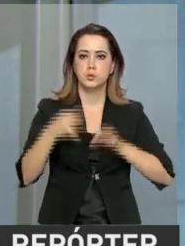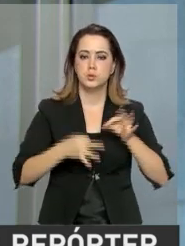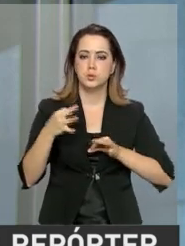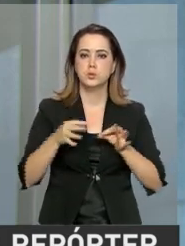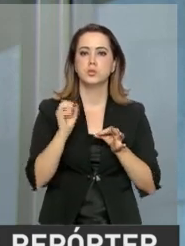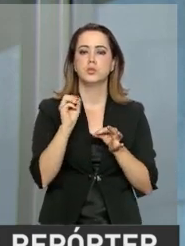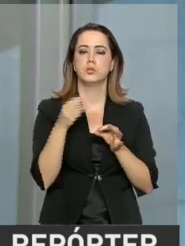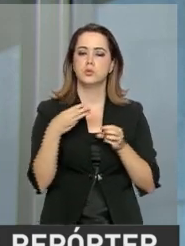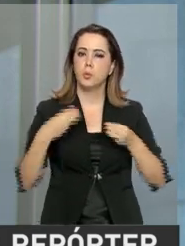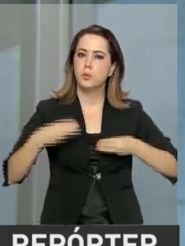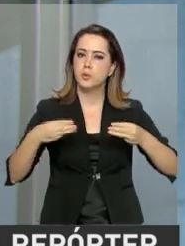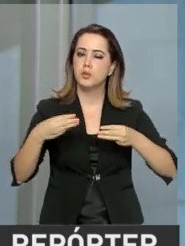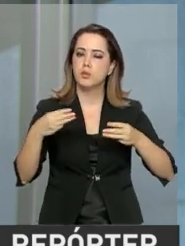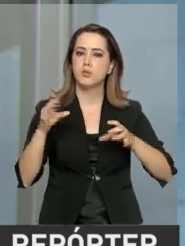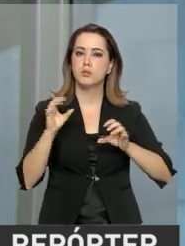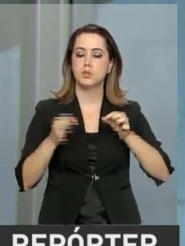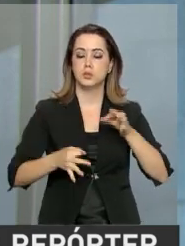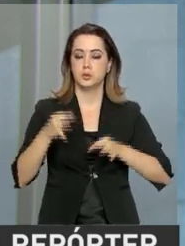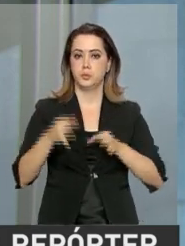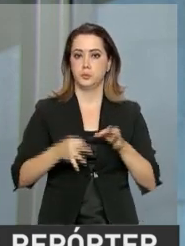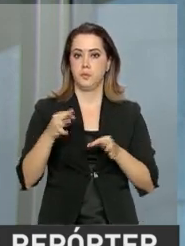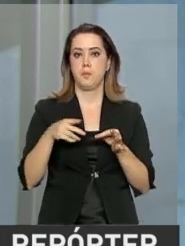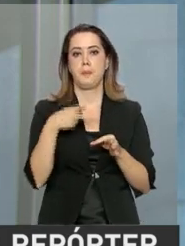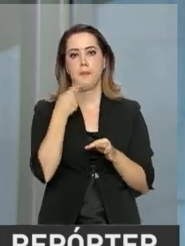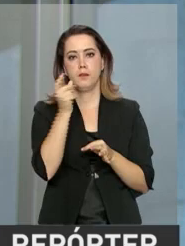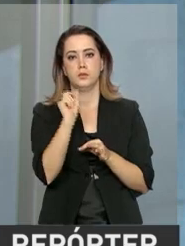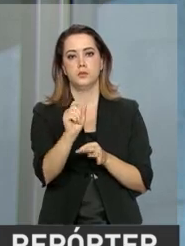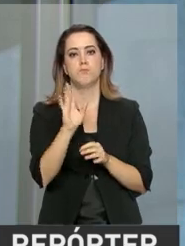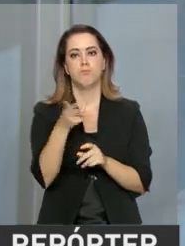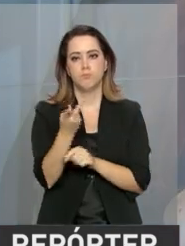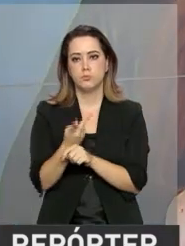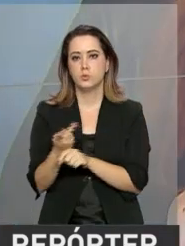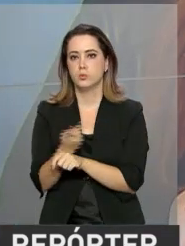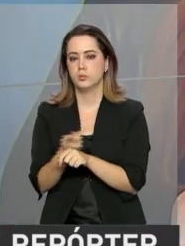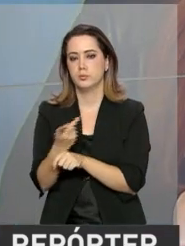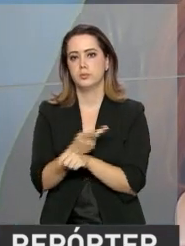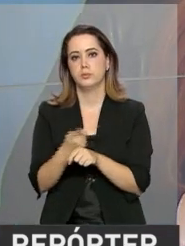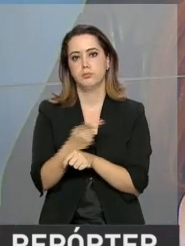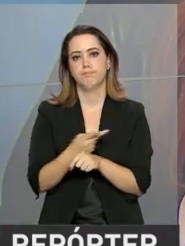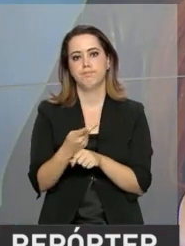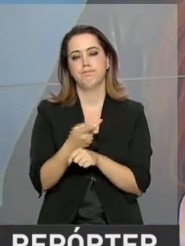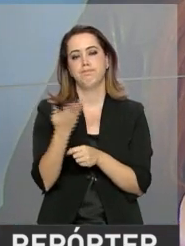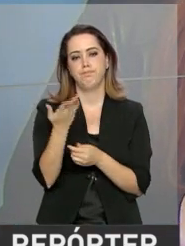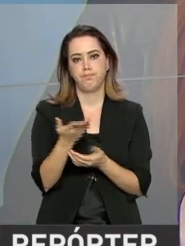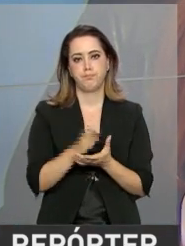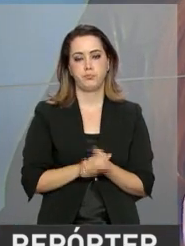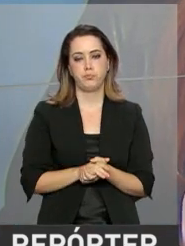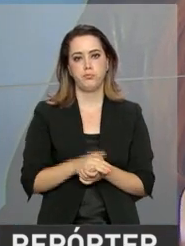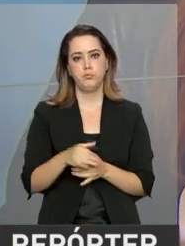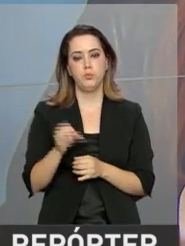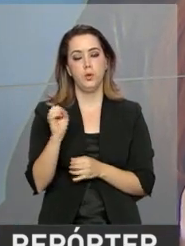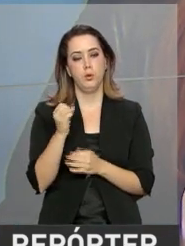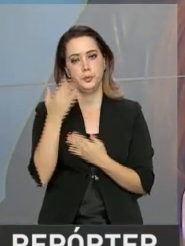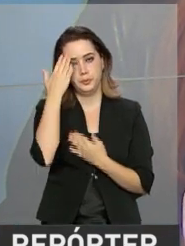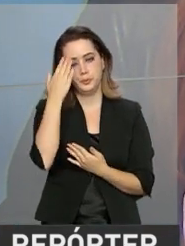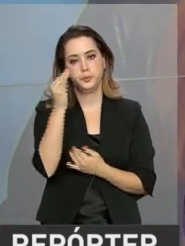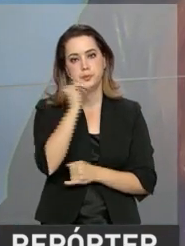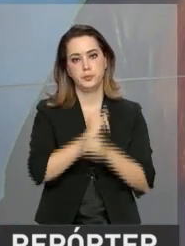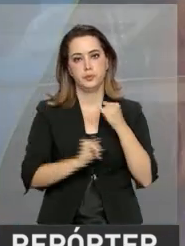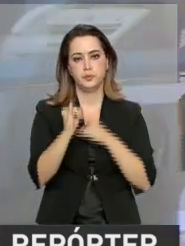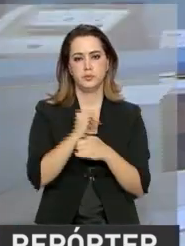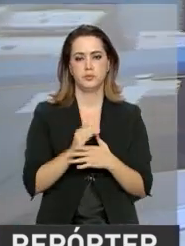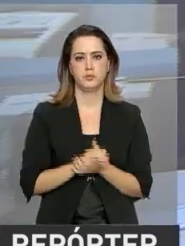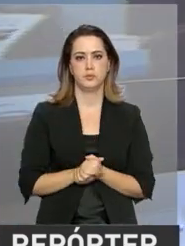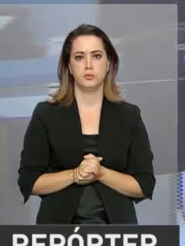inteligência já estão trabalhando para identificar os responsáveis Zé Luiz Obrigado pelas informações Carolina bom trabalho para você